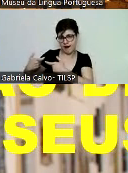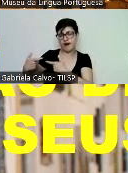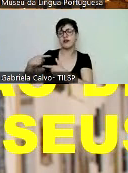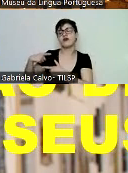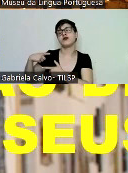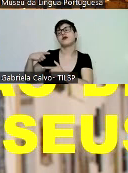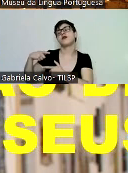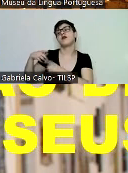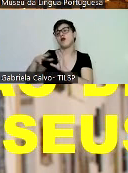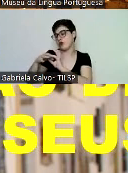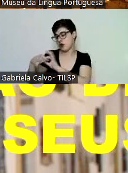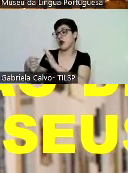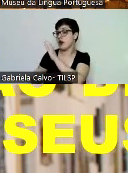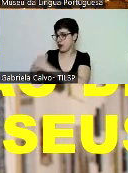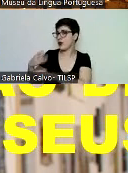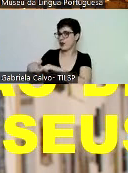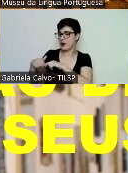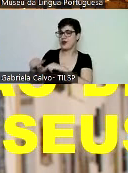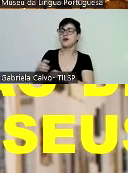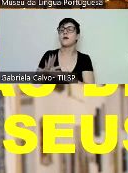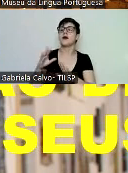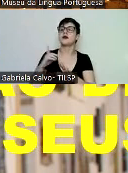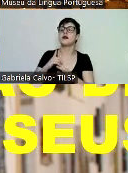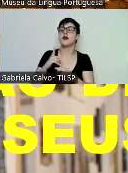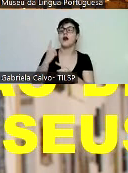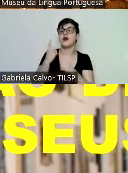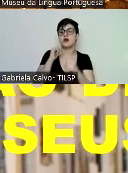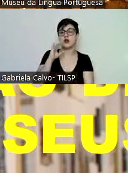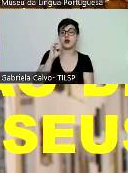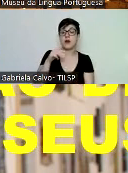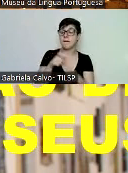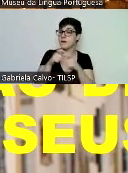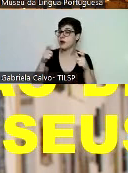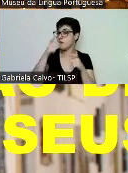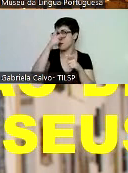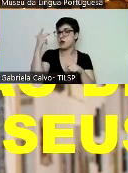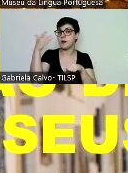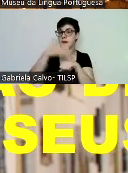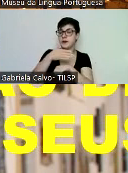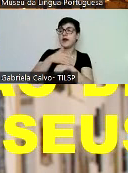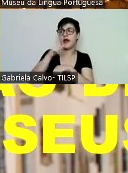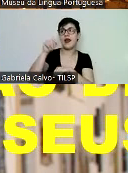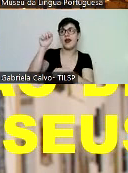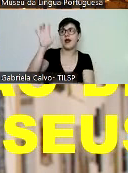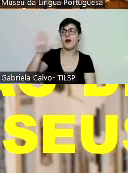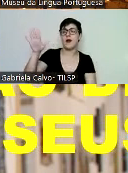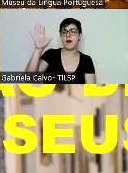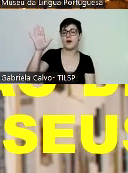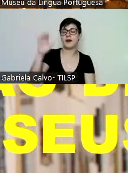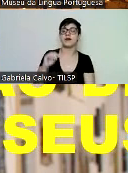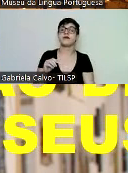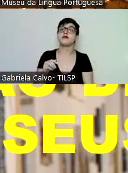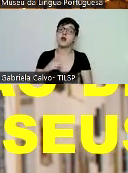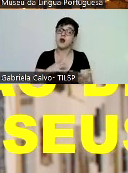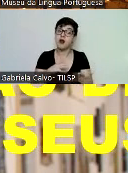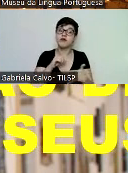da Guerra então ainda a maioria dos membros do e com a europeia e a gente teve uma participação num medicamente maior dos